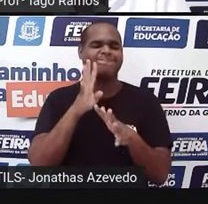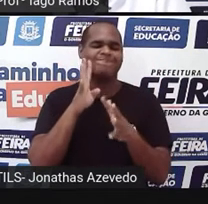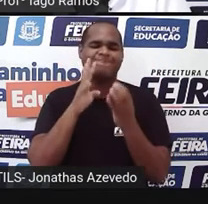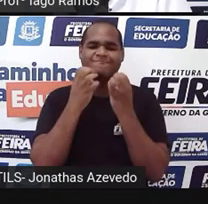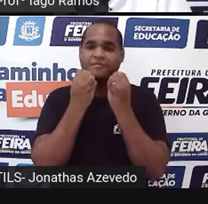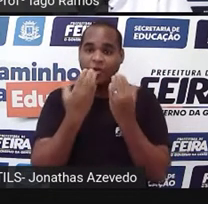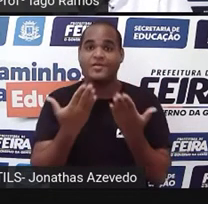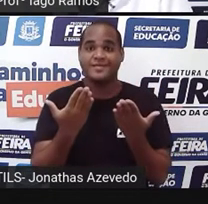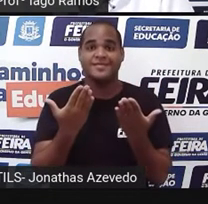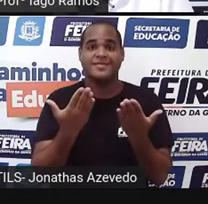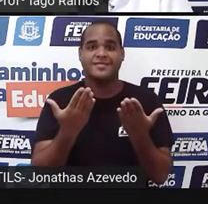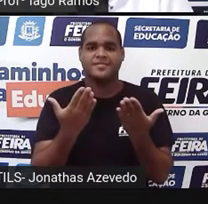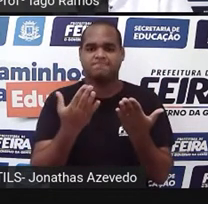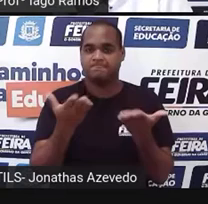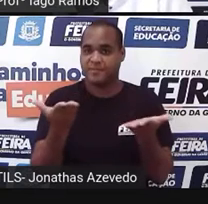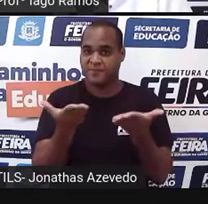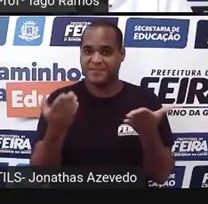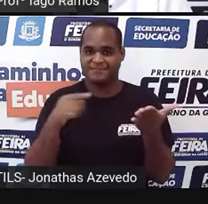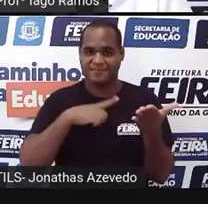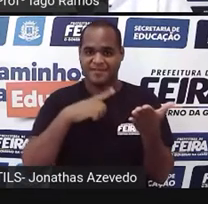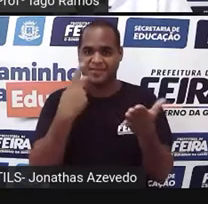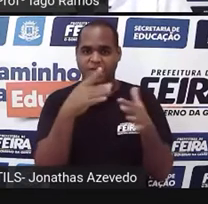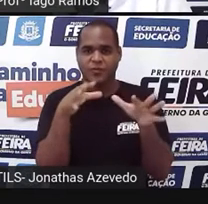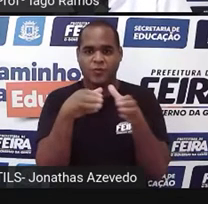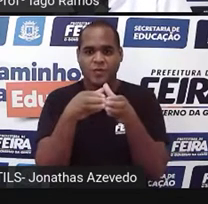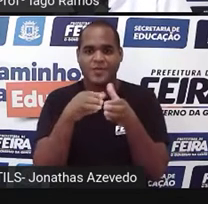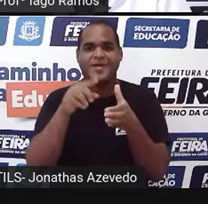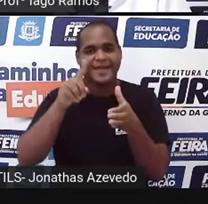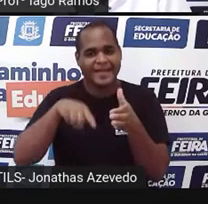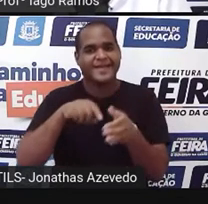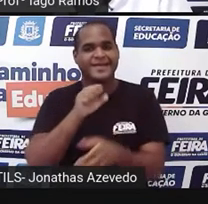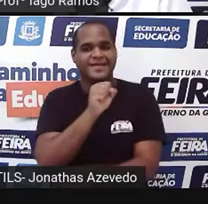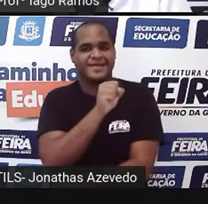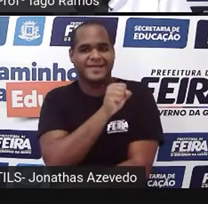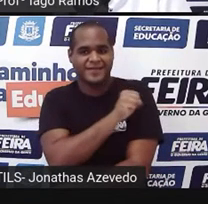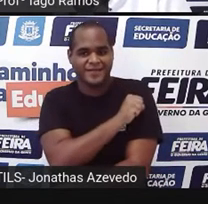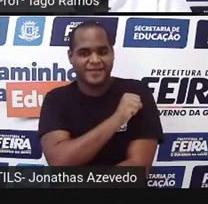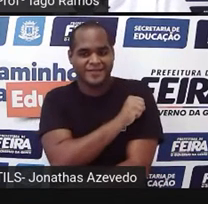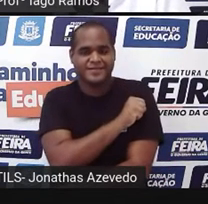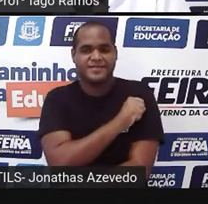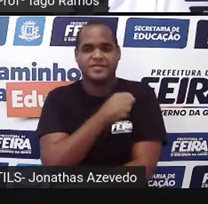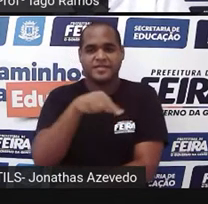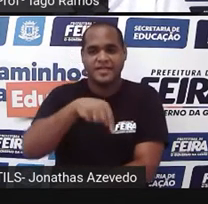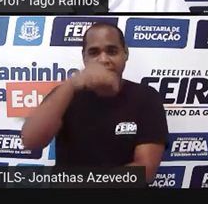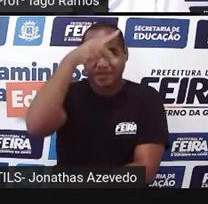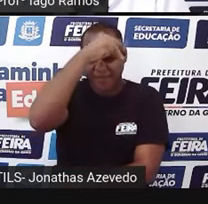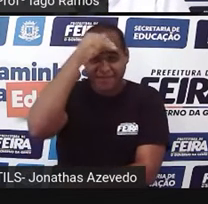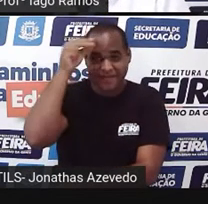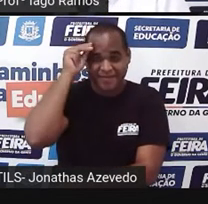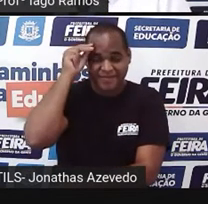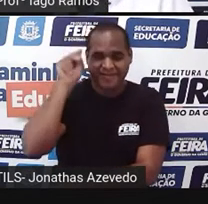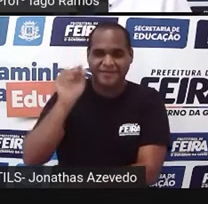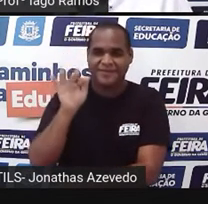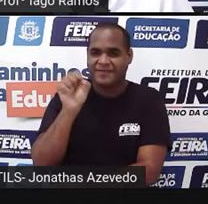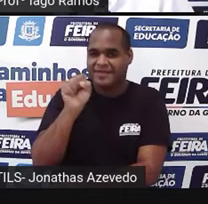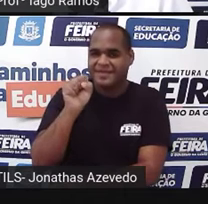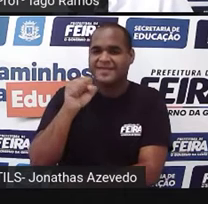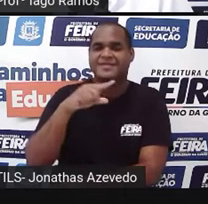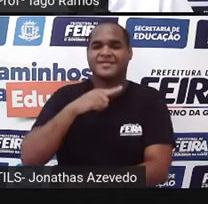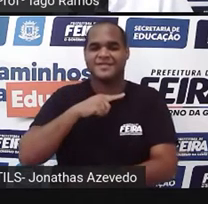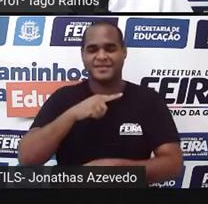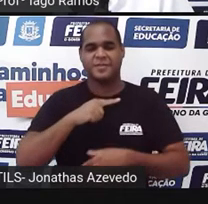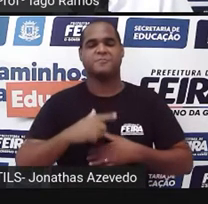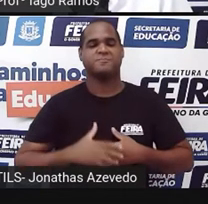fazer por aqui tá bom E essa aula é para você que estudante da nossa rede de ensino das turmas do